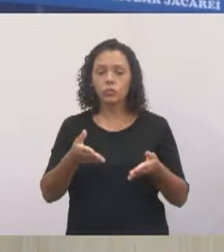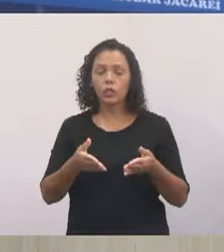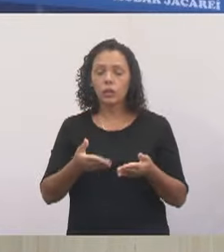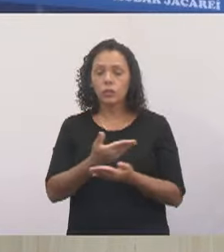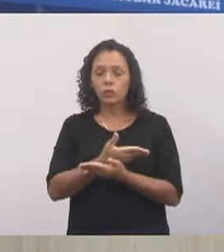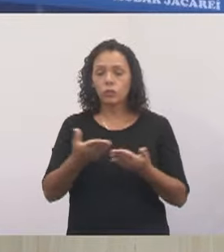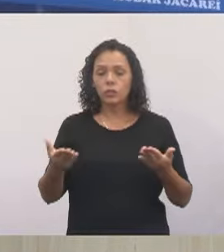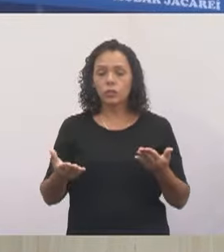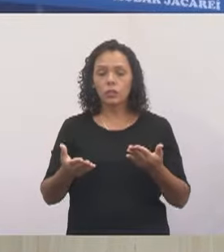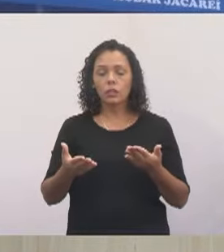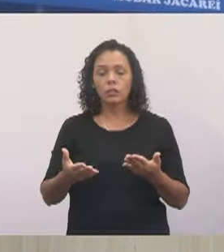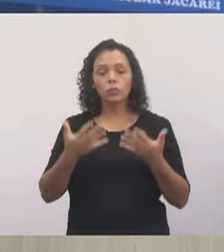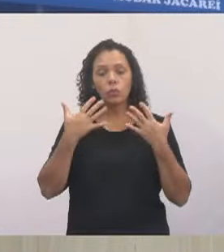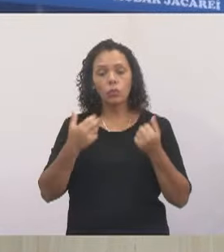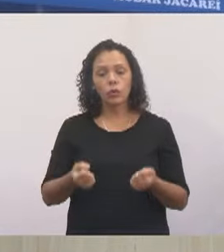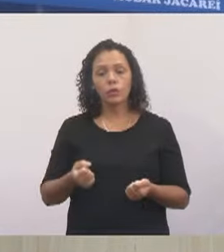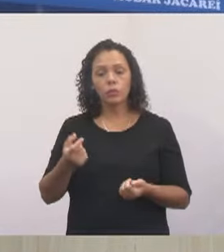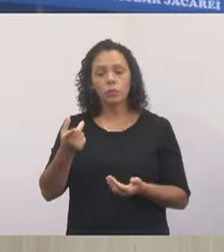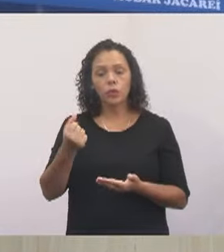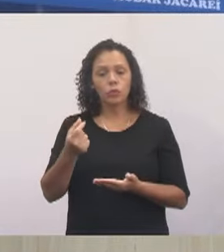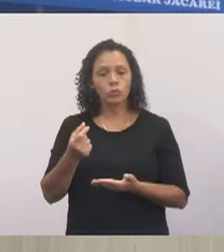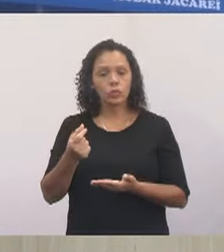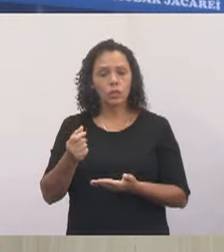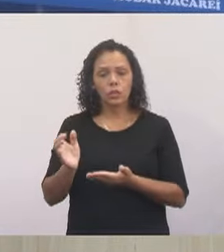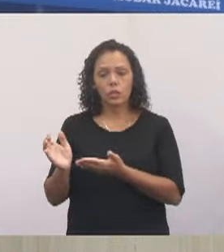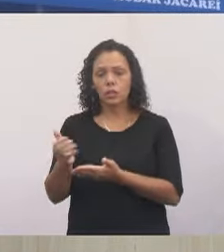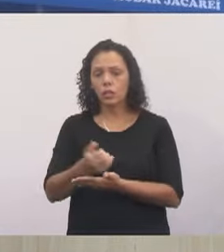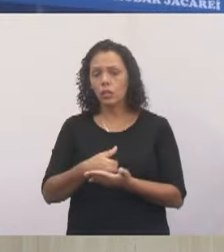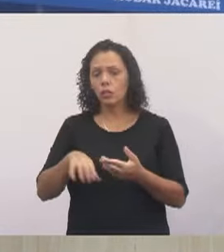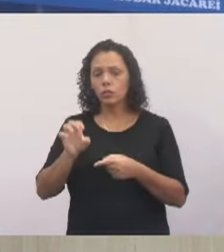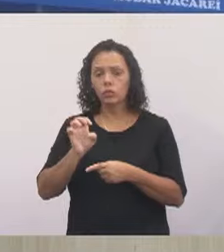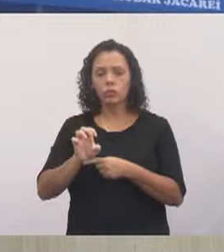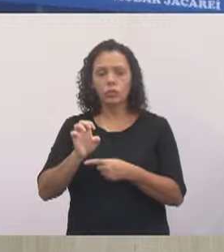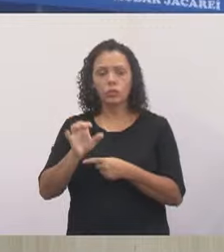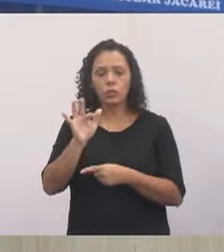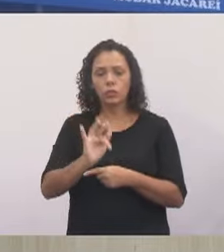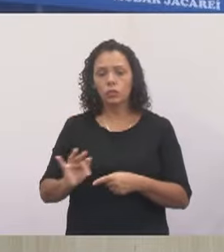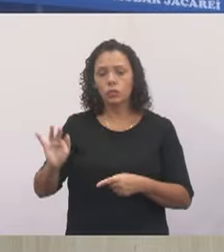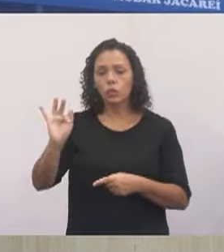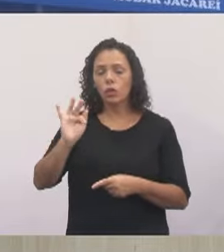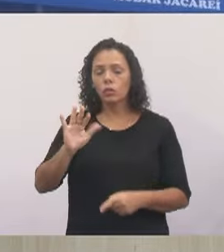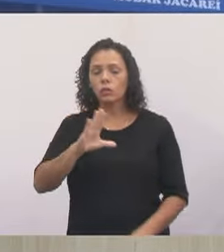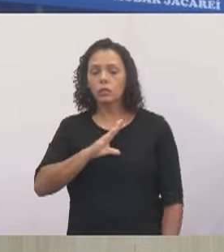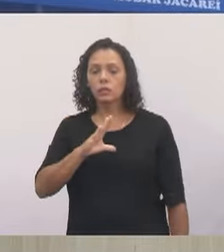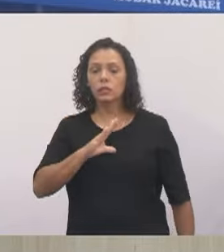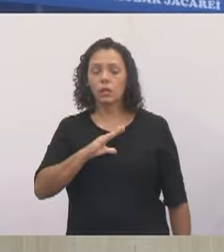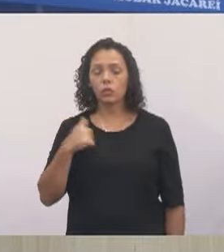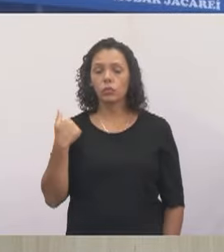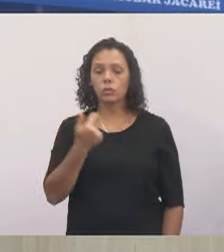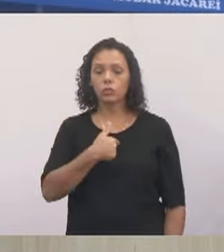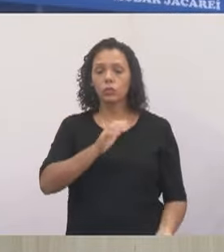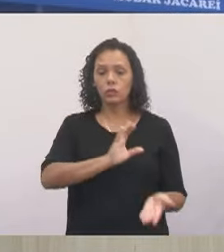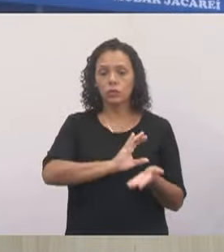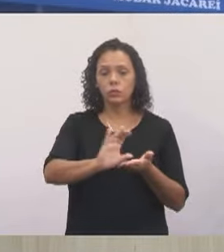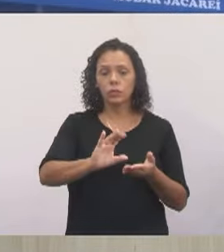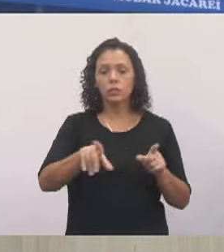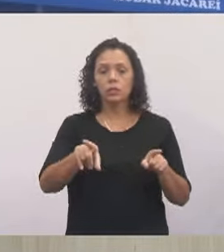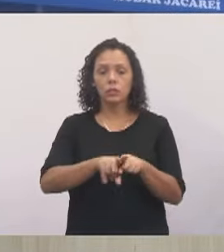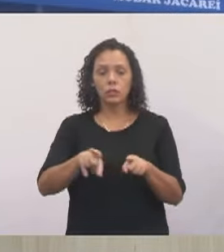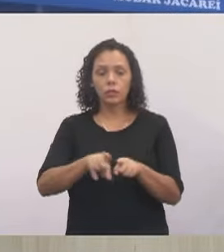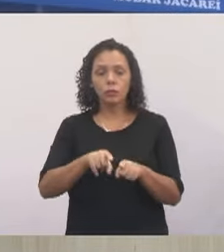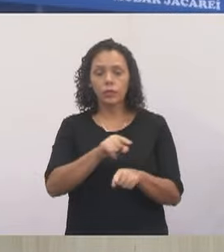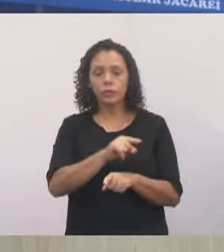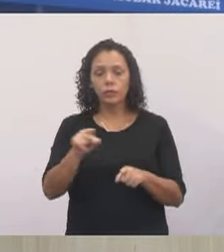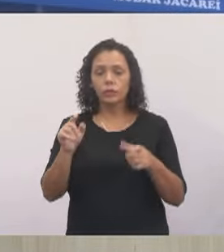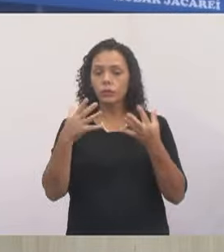poder angariar fundos federal, estadual, municipal. As nossas emendas vão poder mandar para